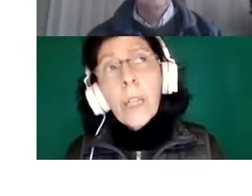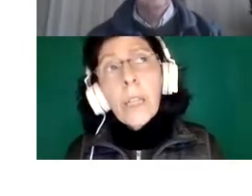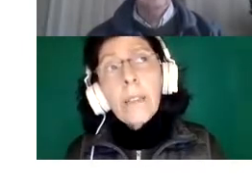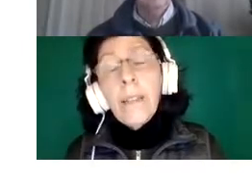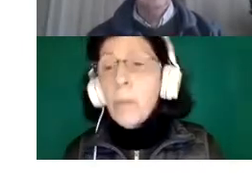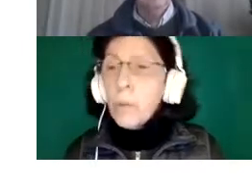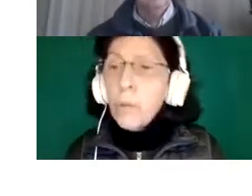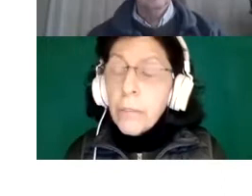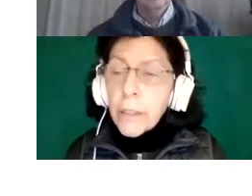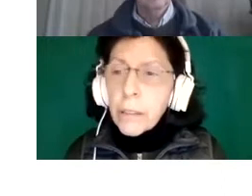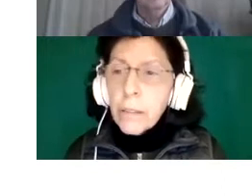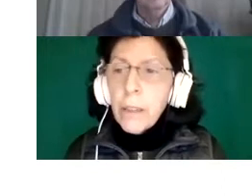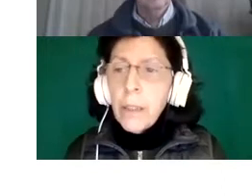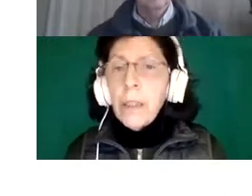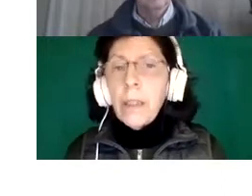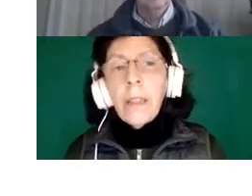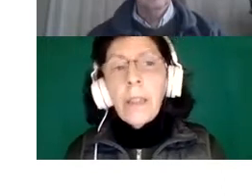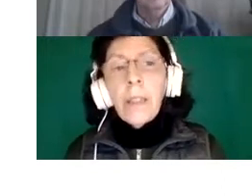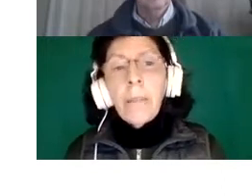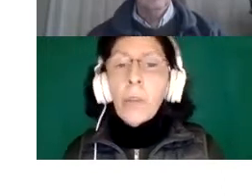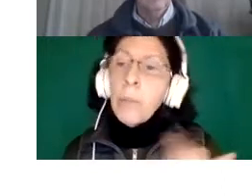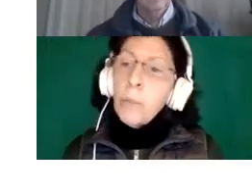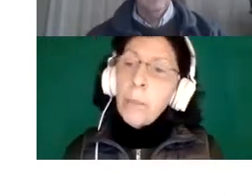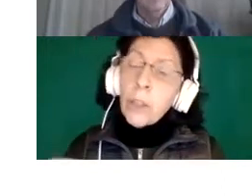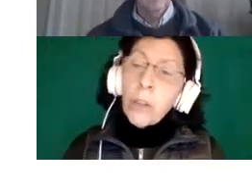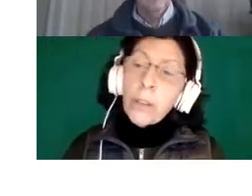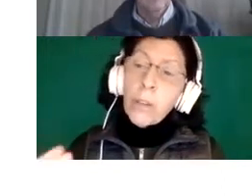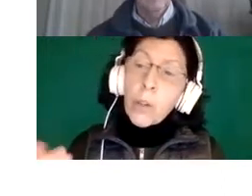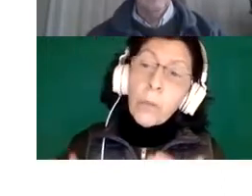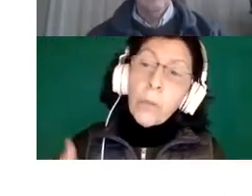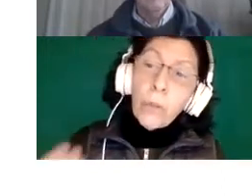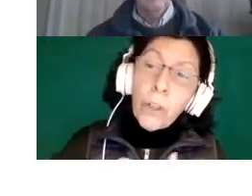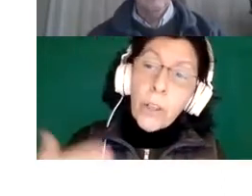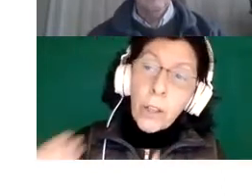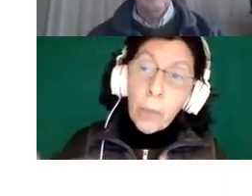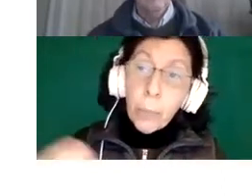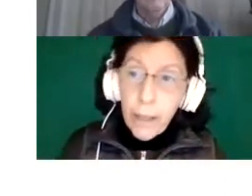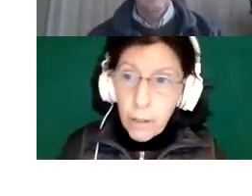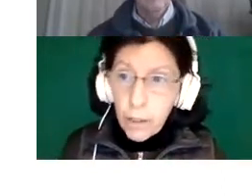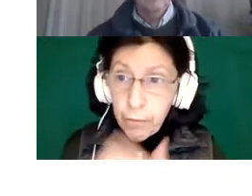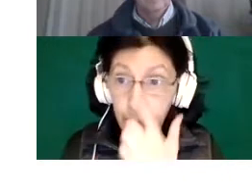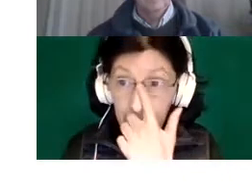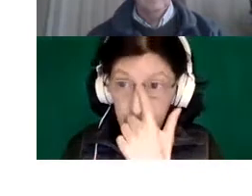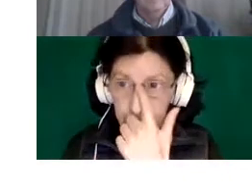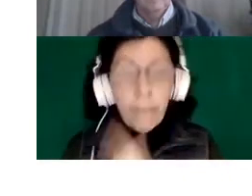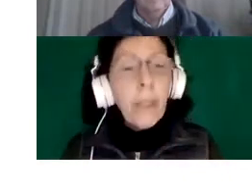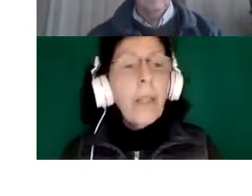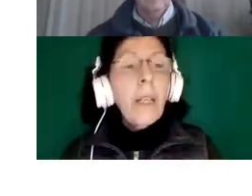digamos, não intrusiva, mas ao mesmo tempo que as nossas especulações sejam apoiadas